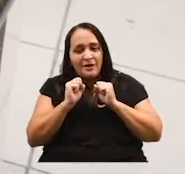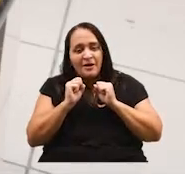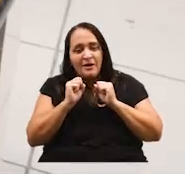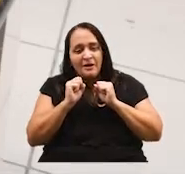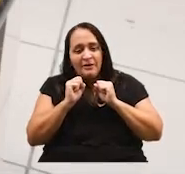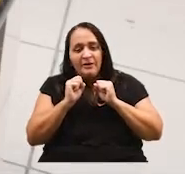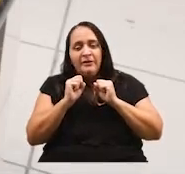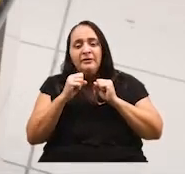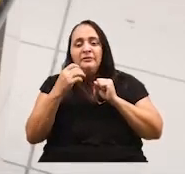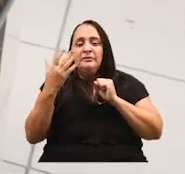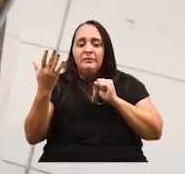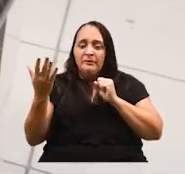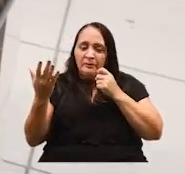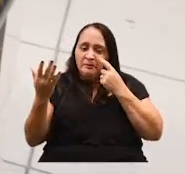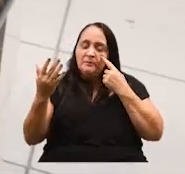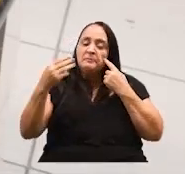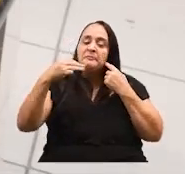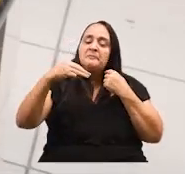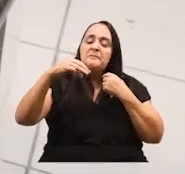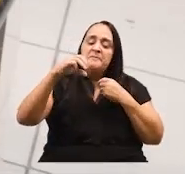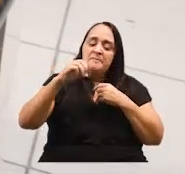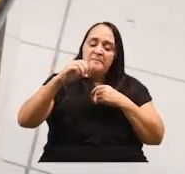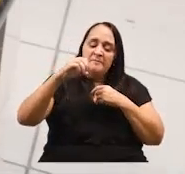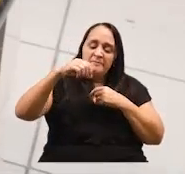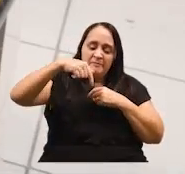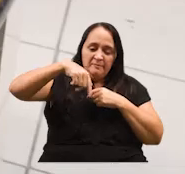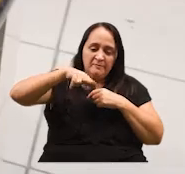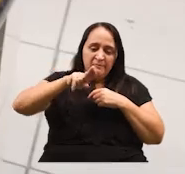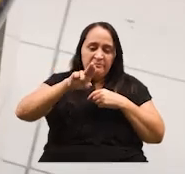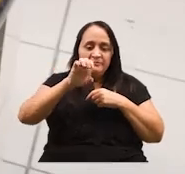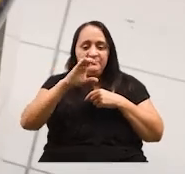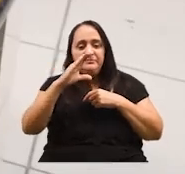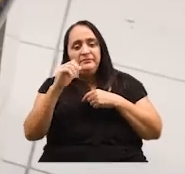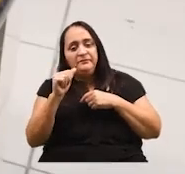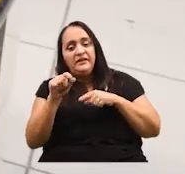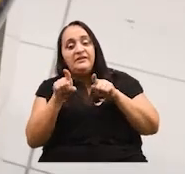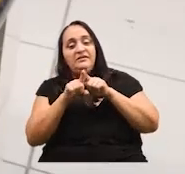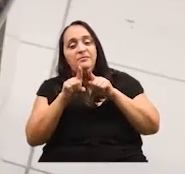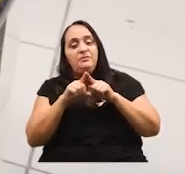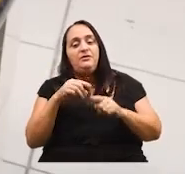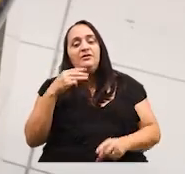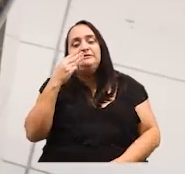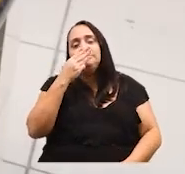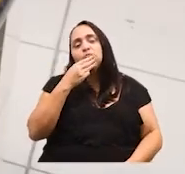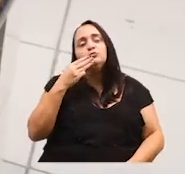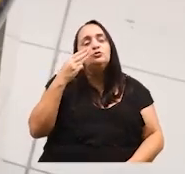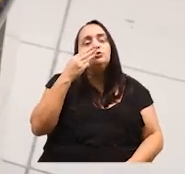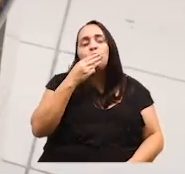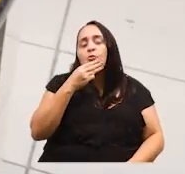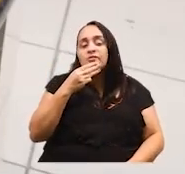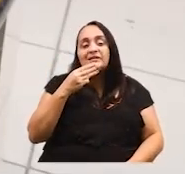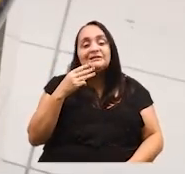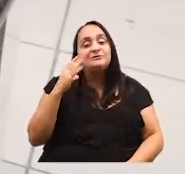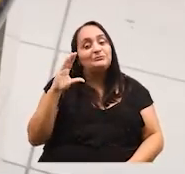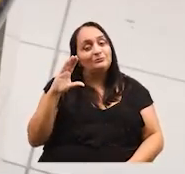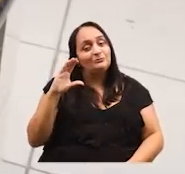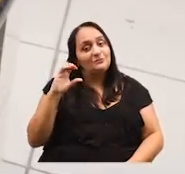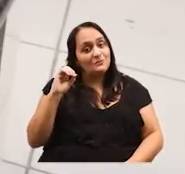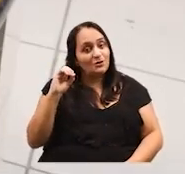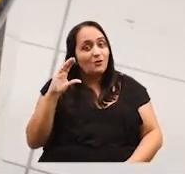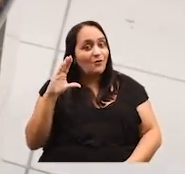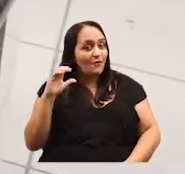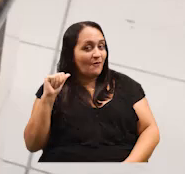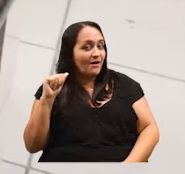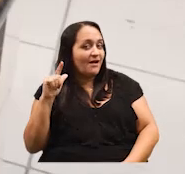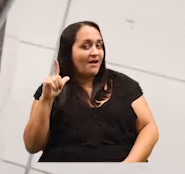que usa coco, muqueca, e dá para fazer coisas doces, né? Como foi o caso da